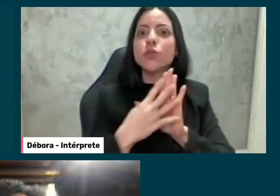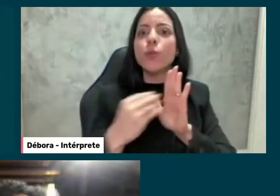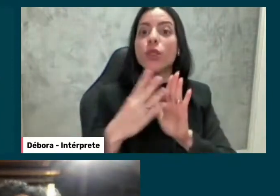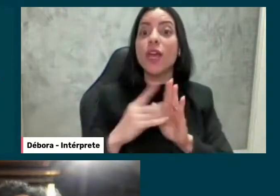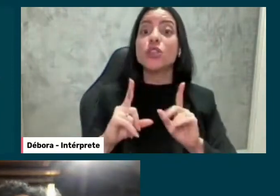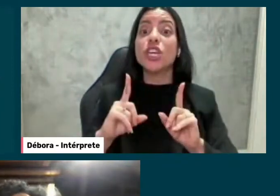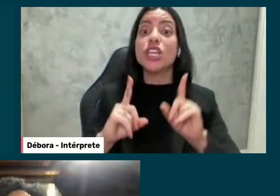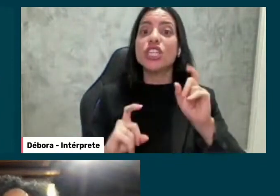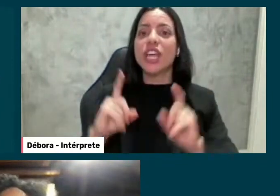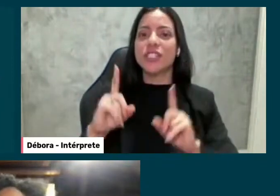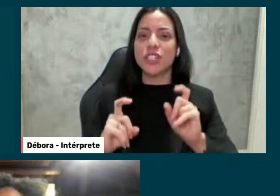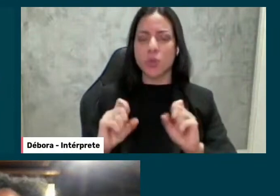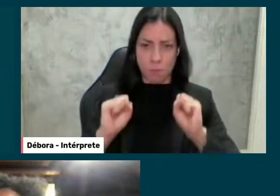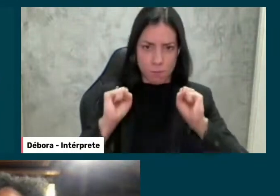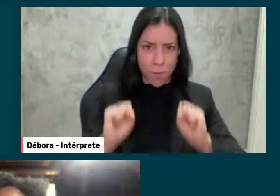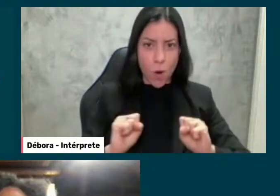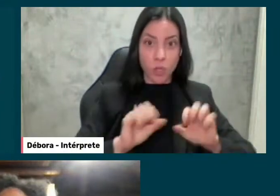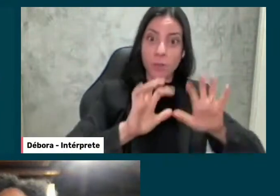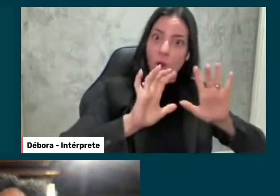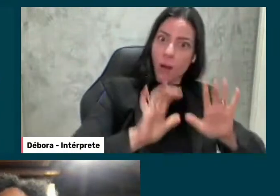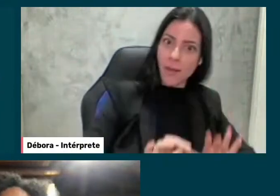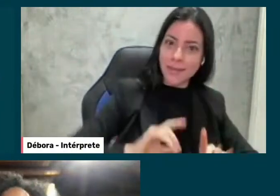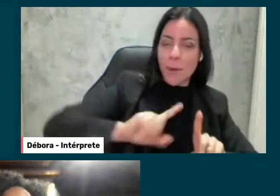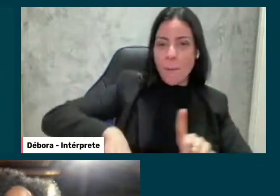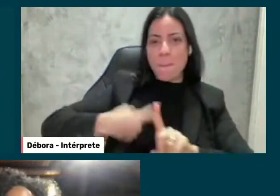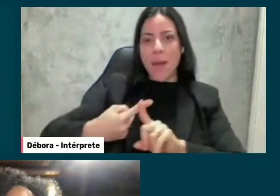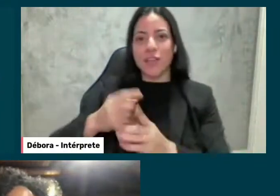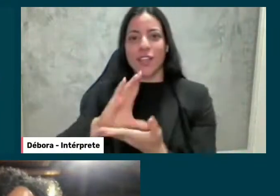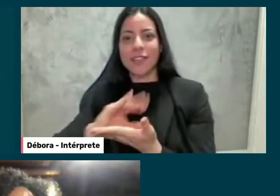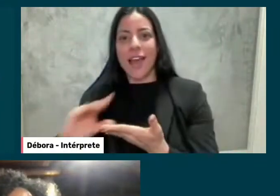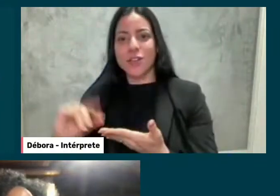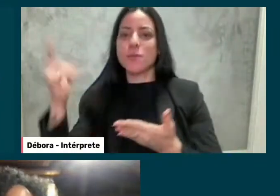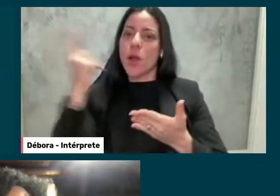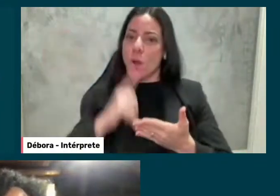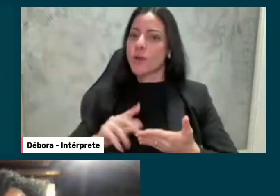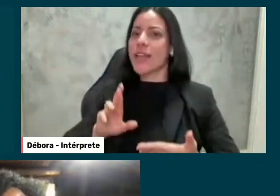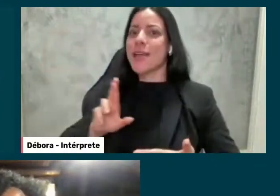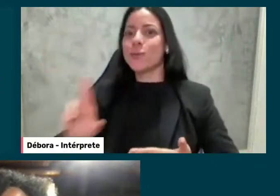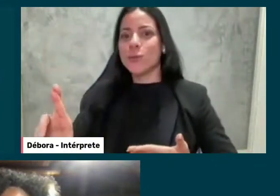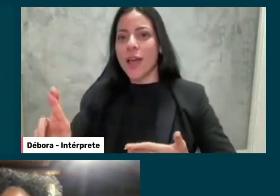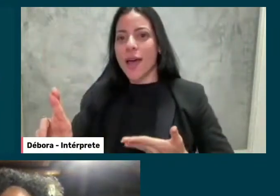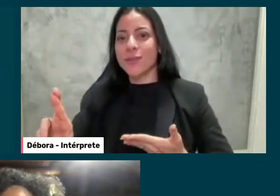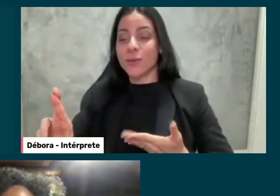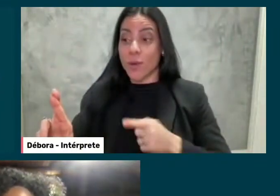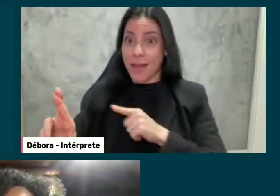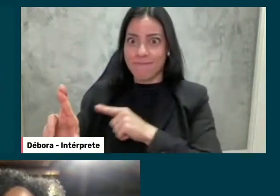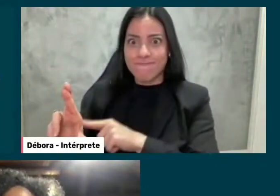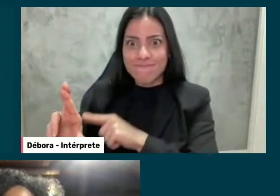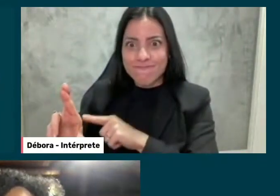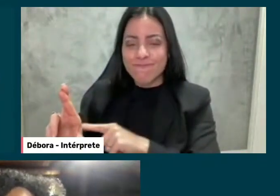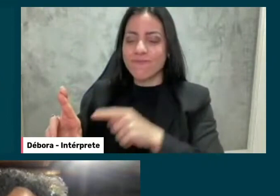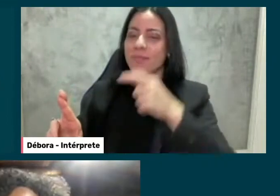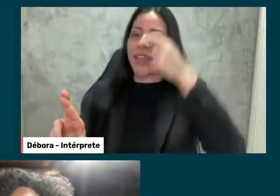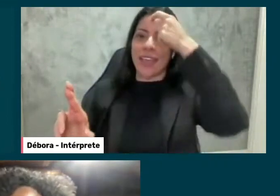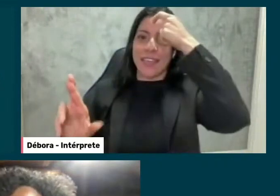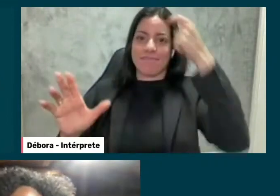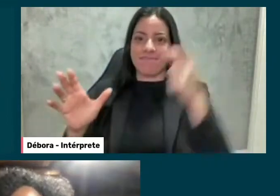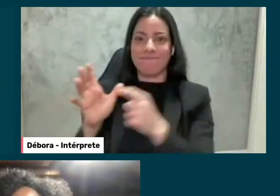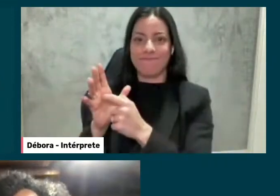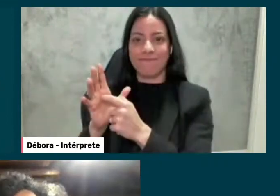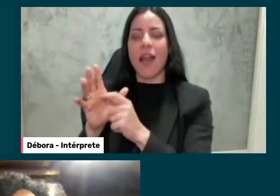de programação e dados, estatística para produzir os resultados que produzem. É isso que os algoritmos de